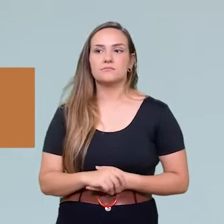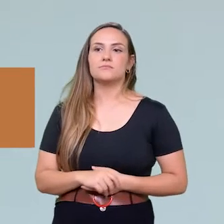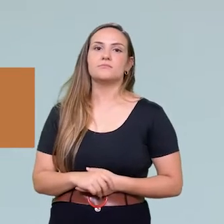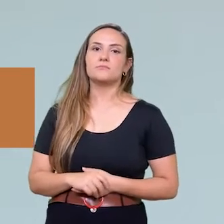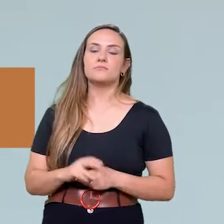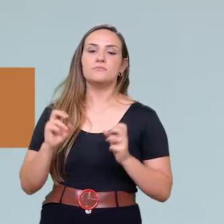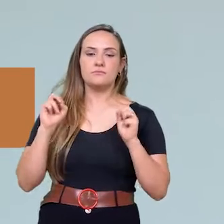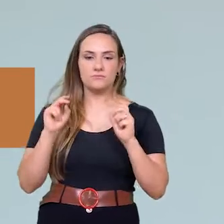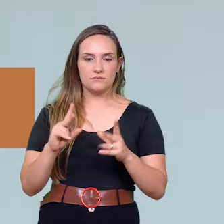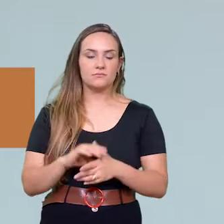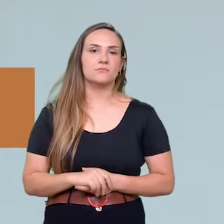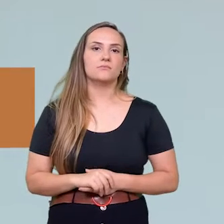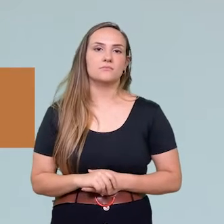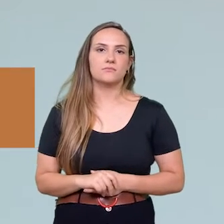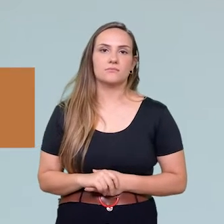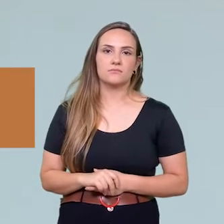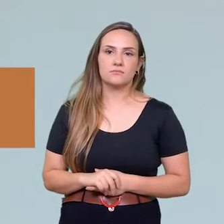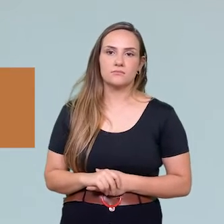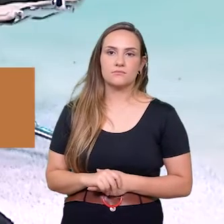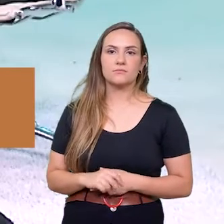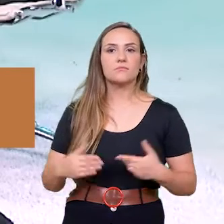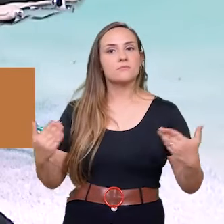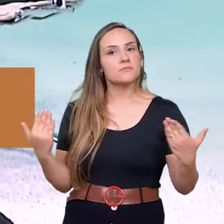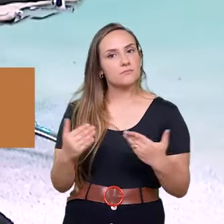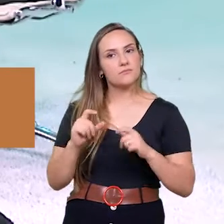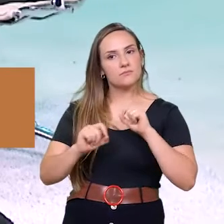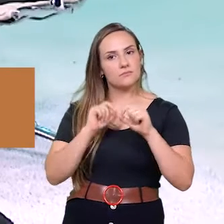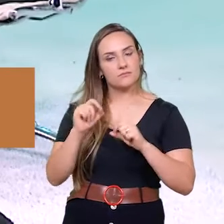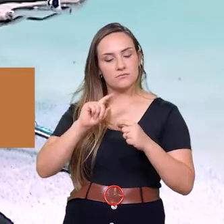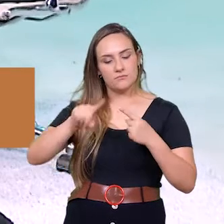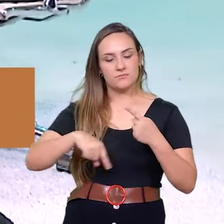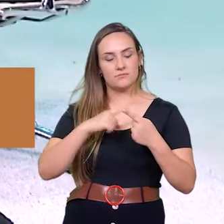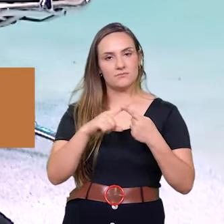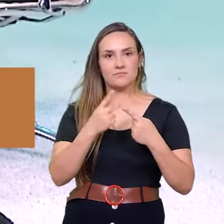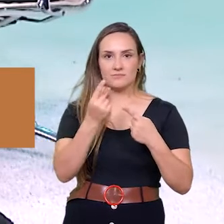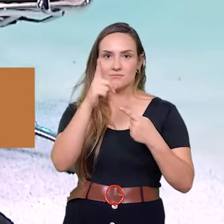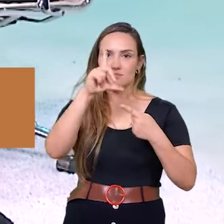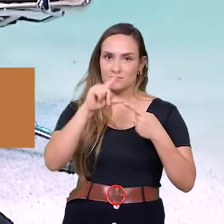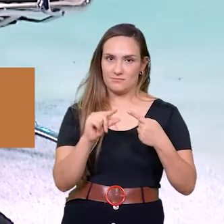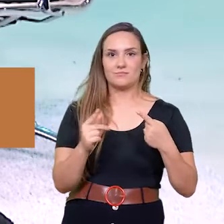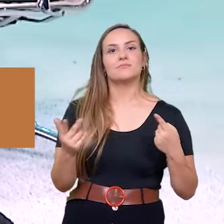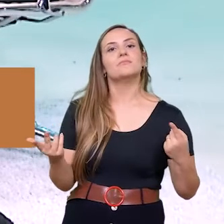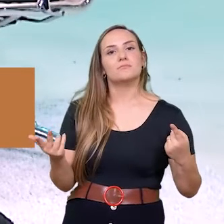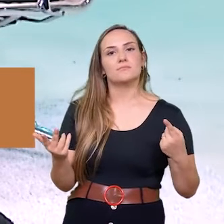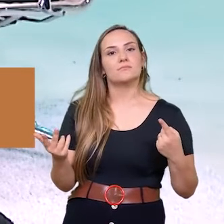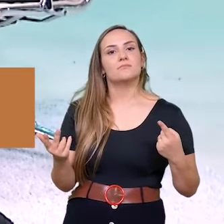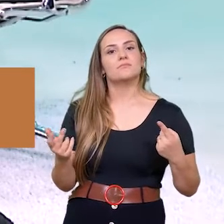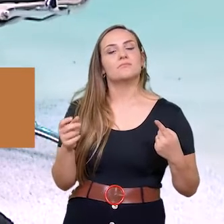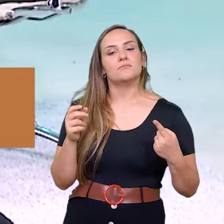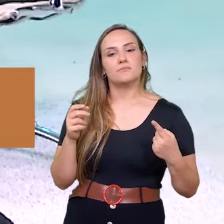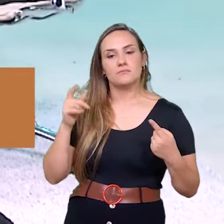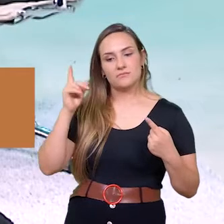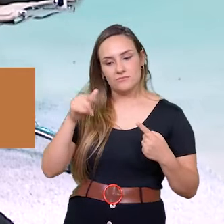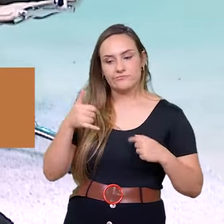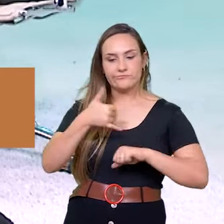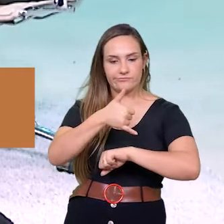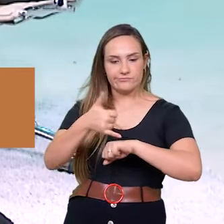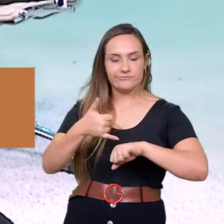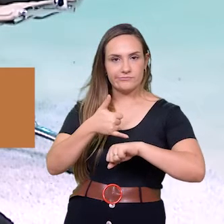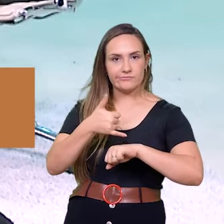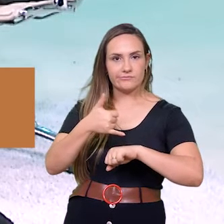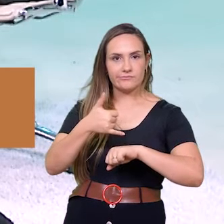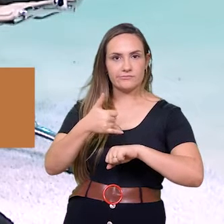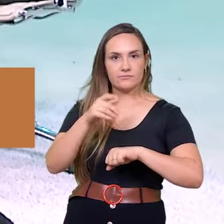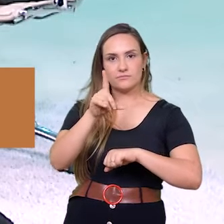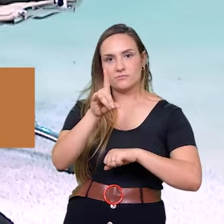humanidade. E além de reduzir as emissões, também reduz o preço, porque quando o combustível